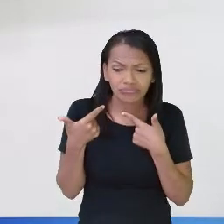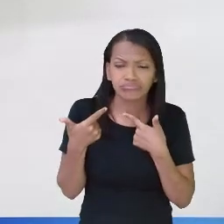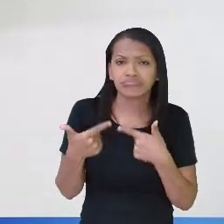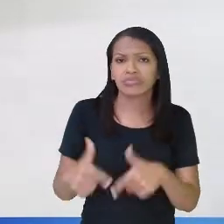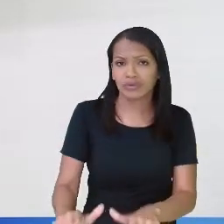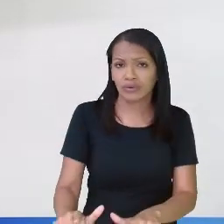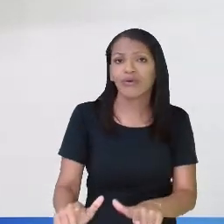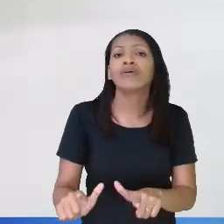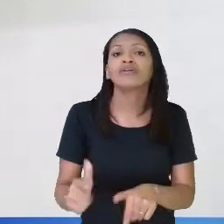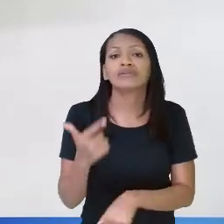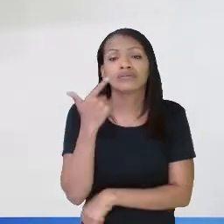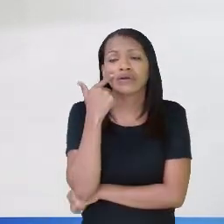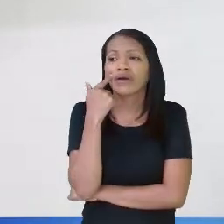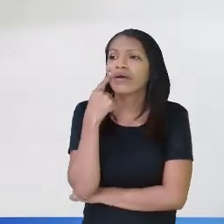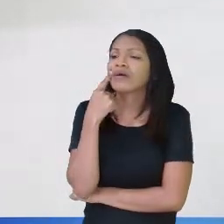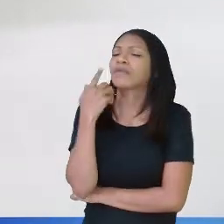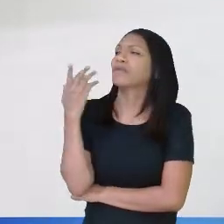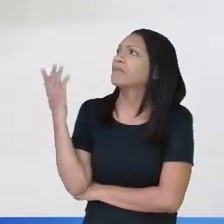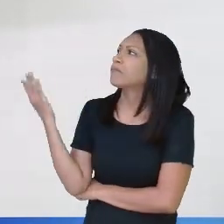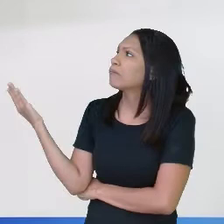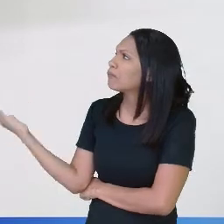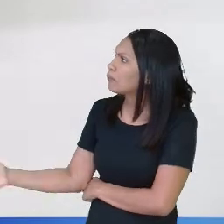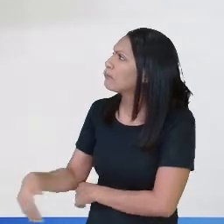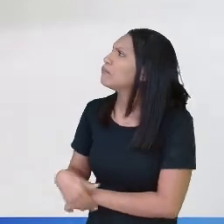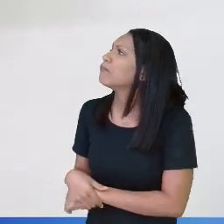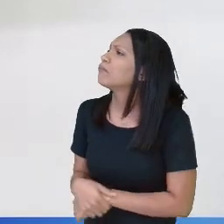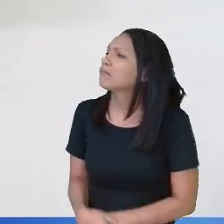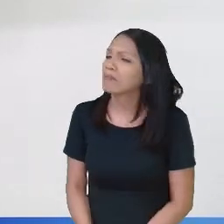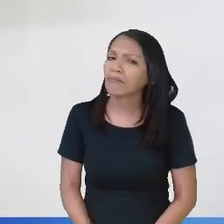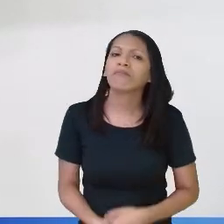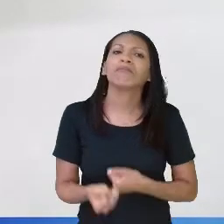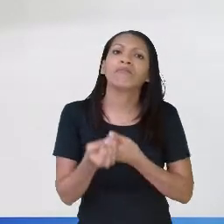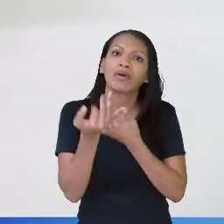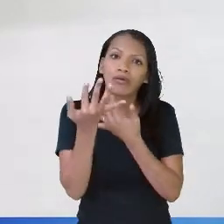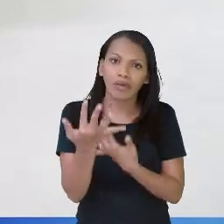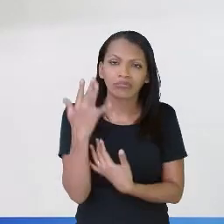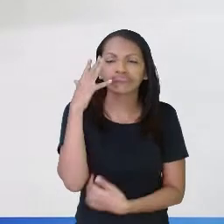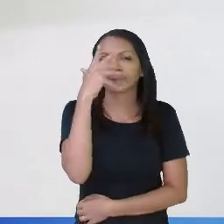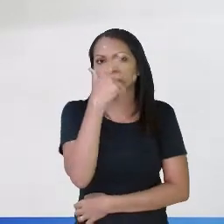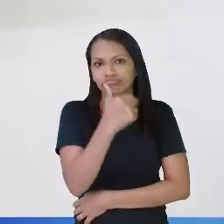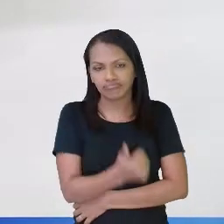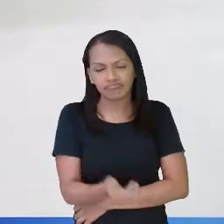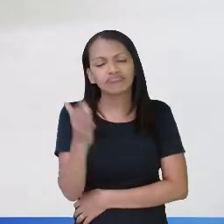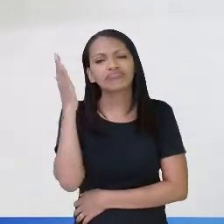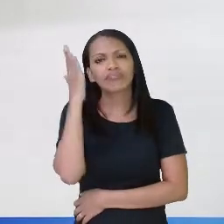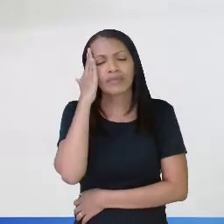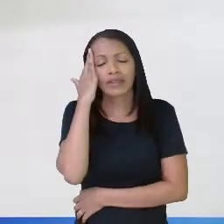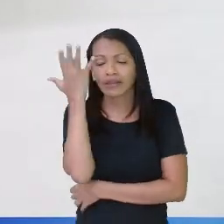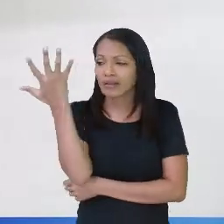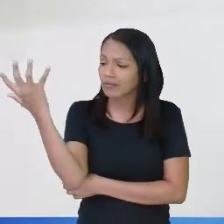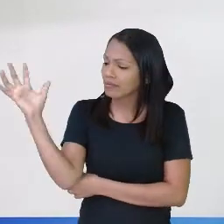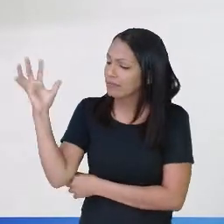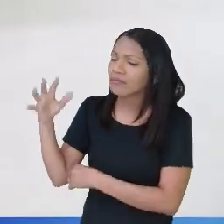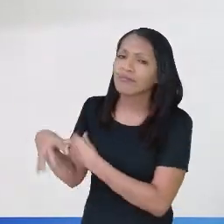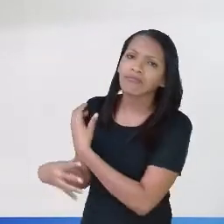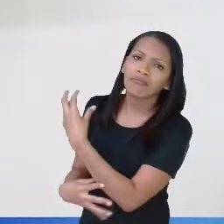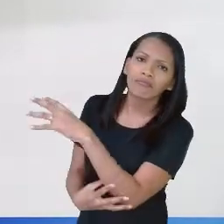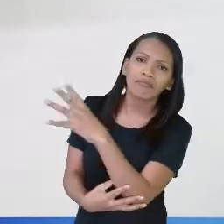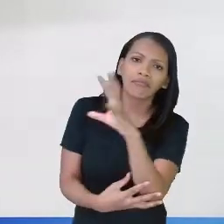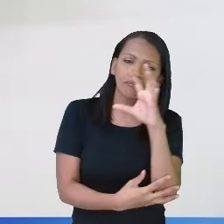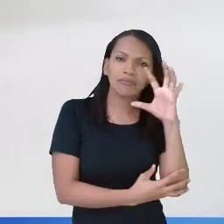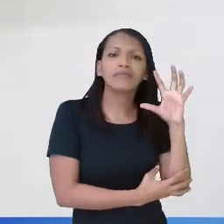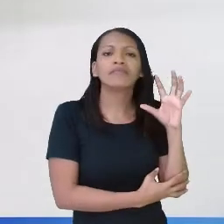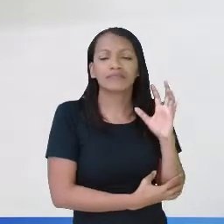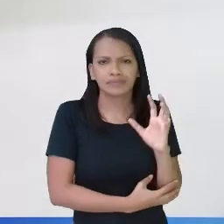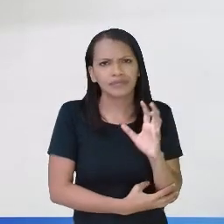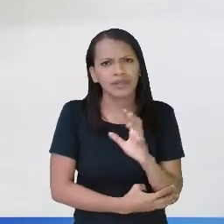poema, veja que é um poema muito bonito, ela fala da natureza, de ouvir a natureza, e ela fala aí de sabedoria, de parar